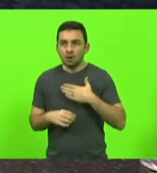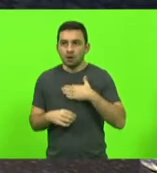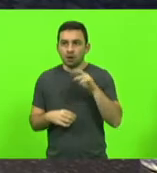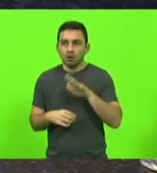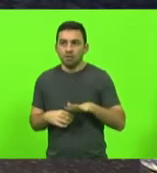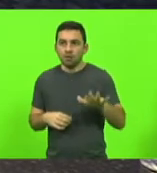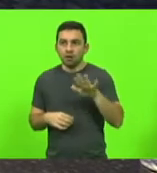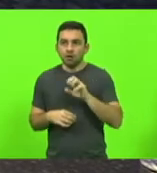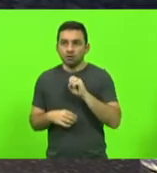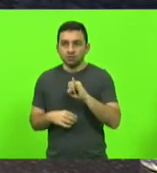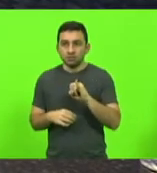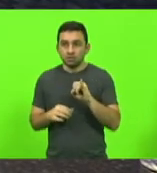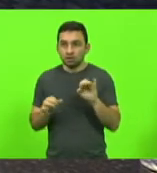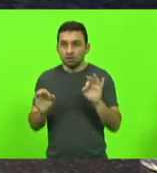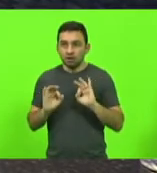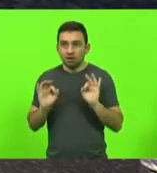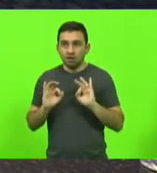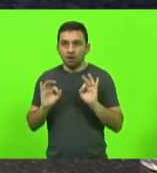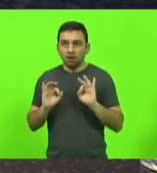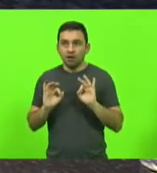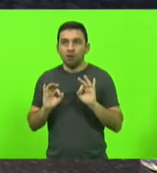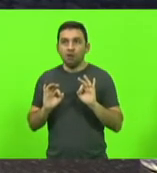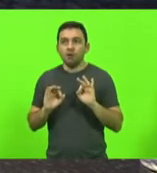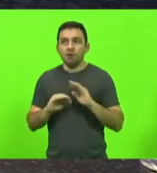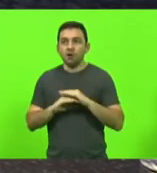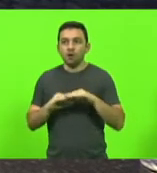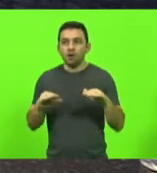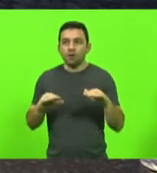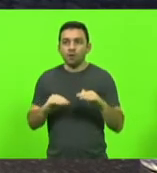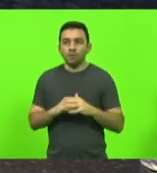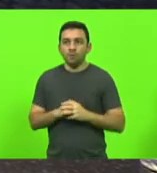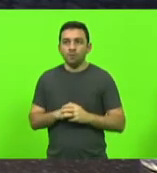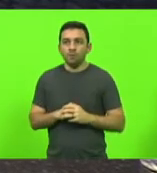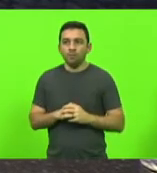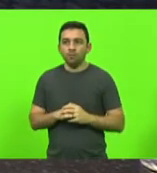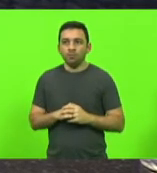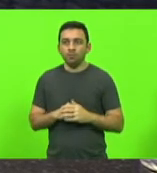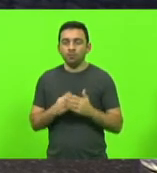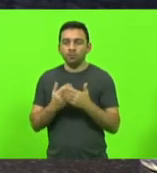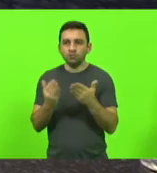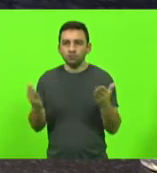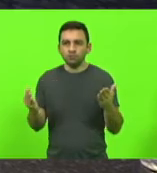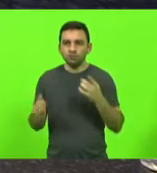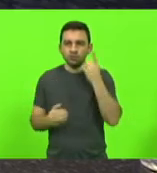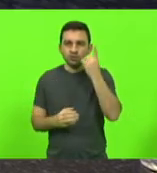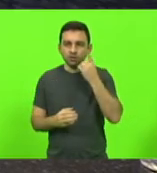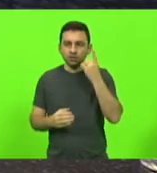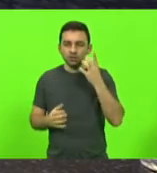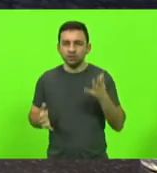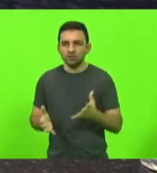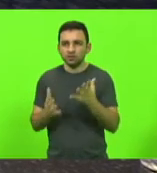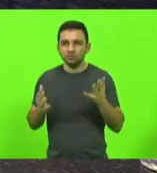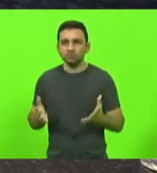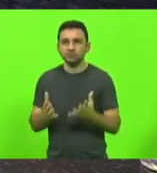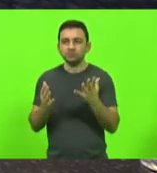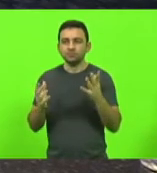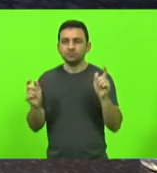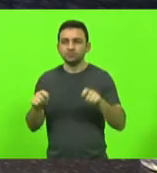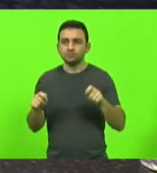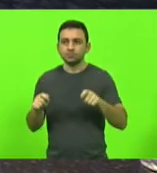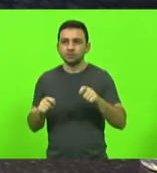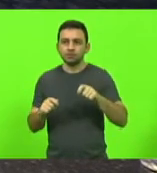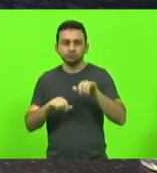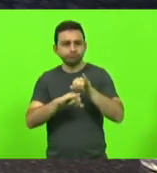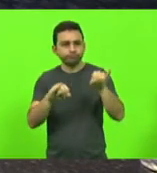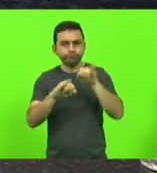não, e passo a régua. Então, gostaria que os deputados cultivassem isso aí, levassem isso a conhecimento de quem está